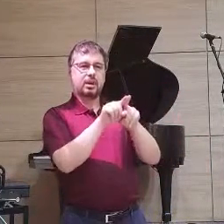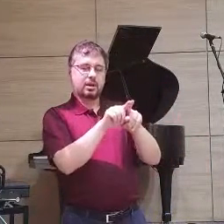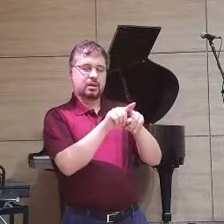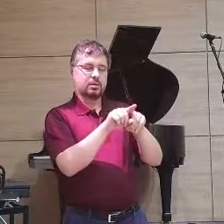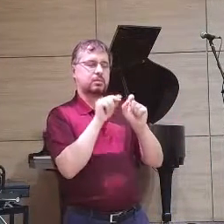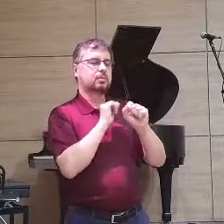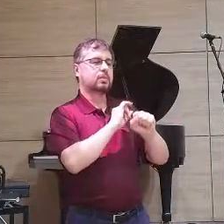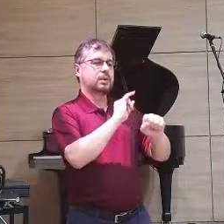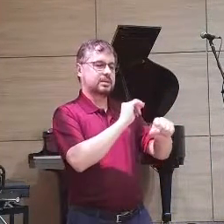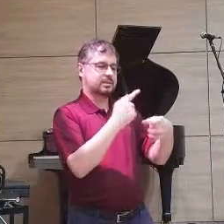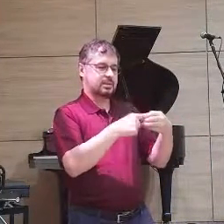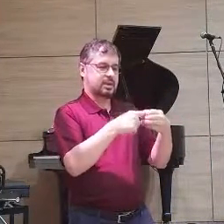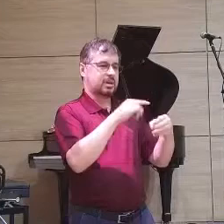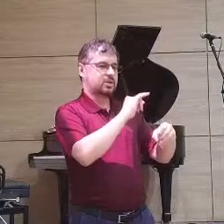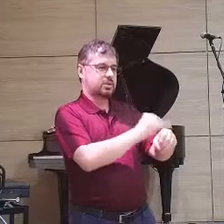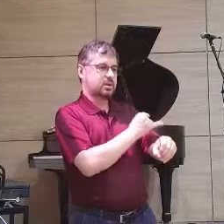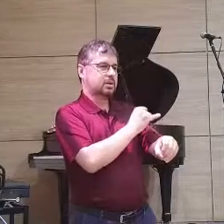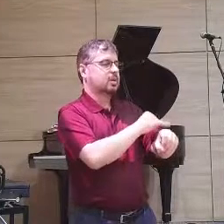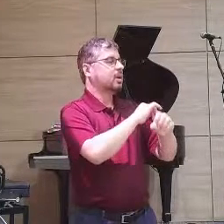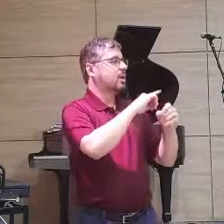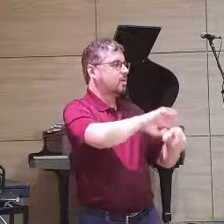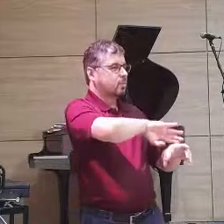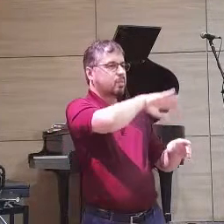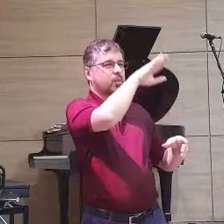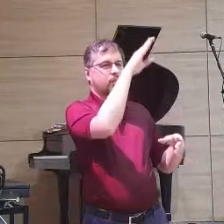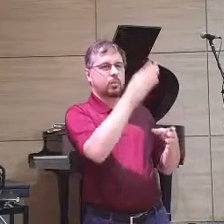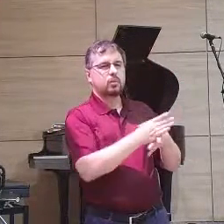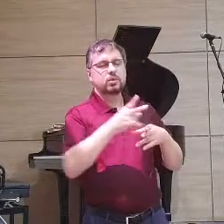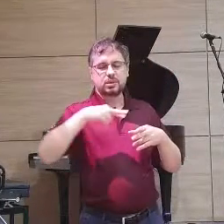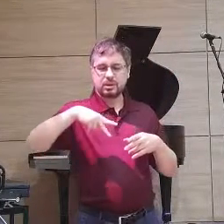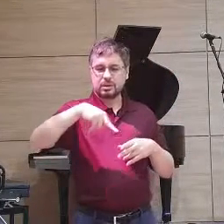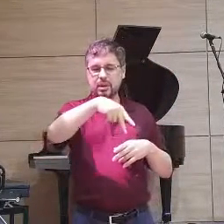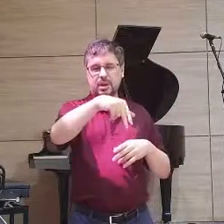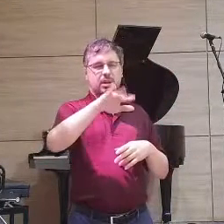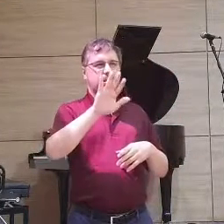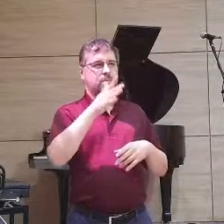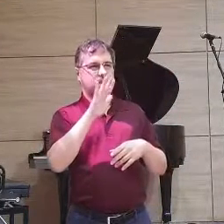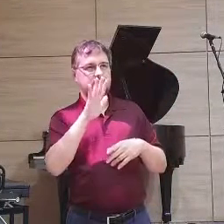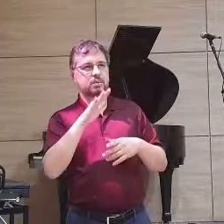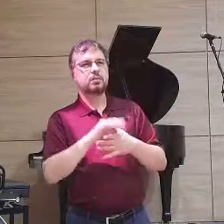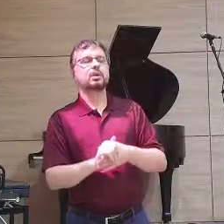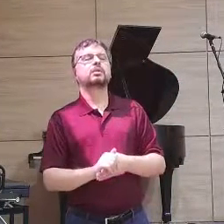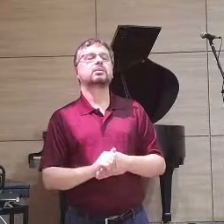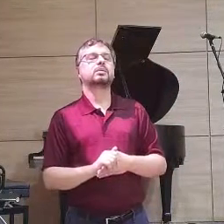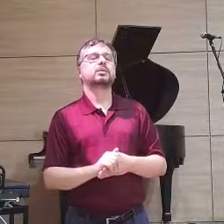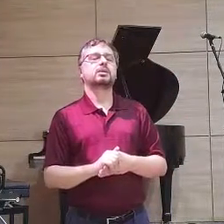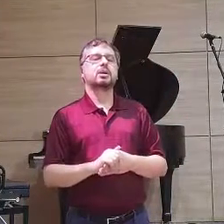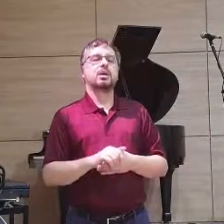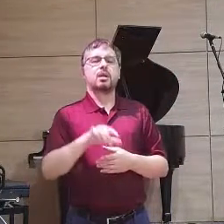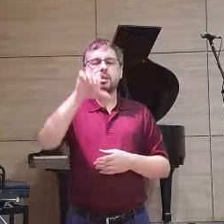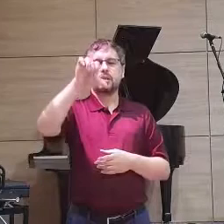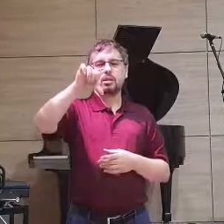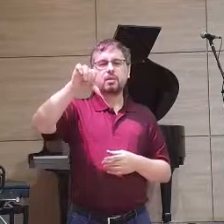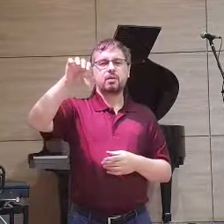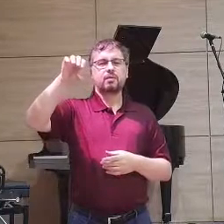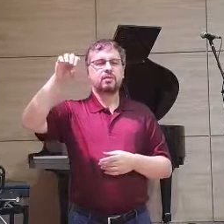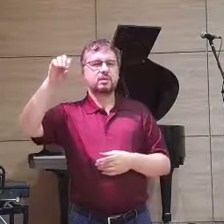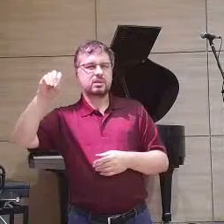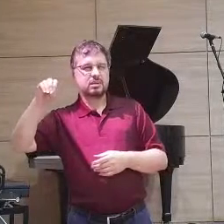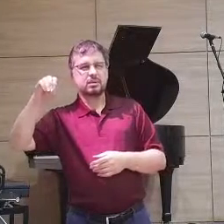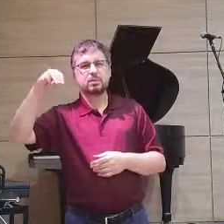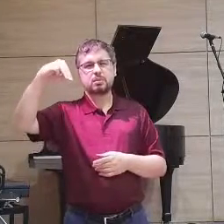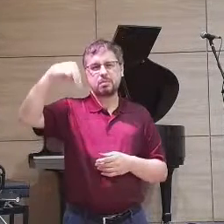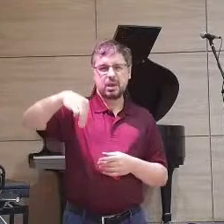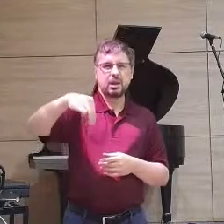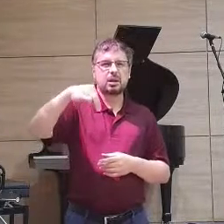é esse monte de vista a mais ou menos a jornada de um sábado da cidade horário de um sábado é equivalente a 900 ou a mil